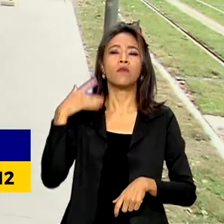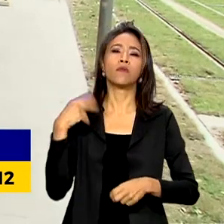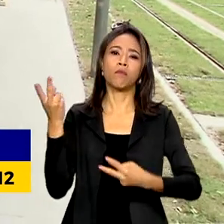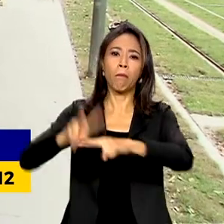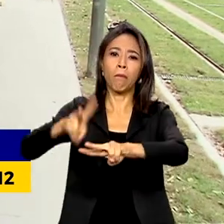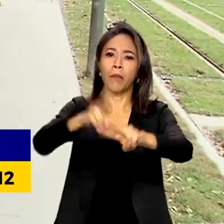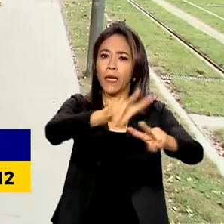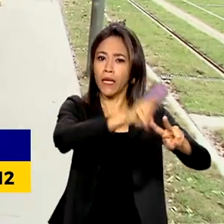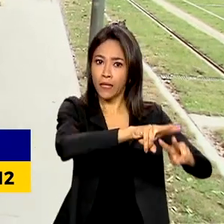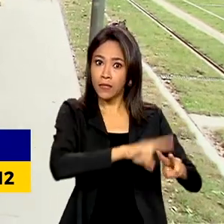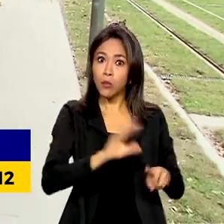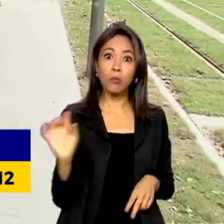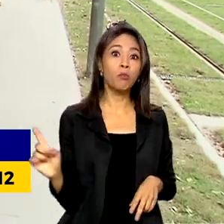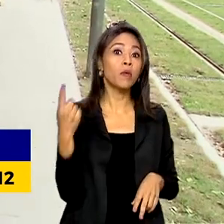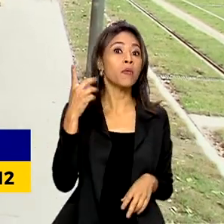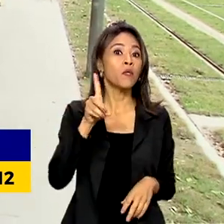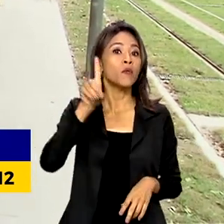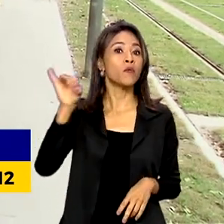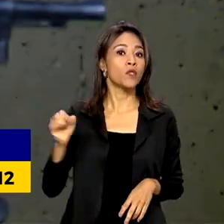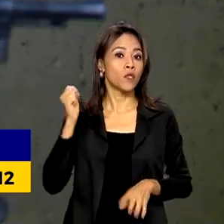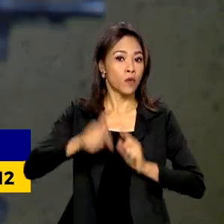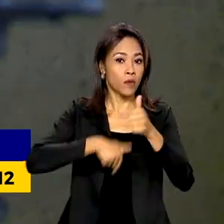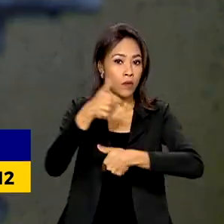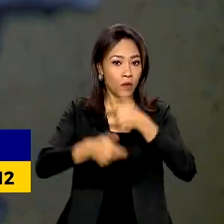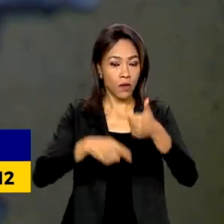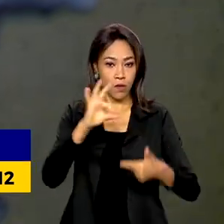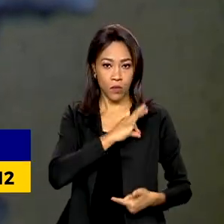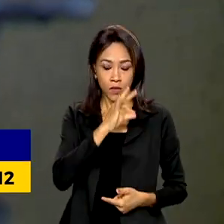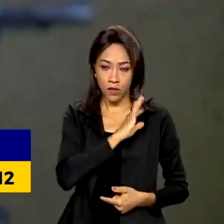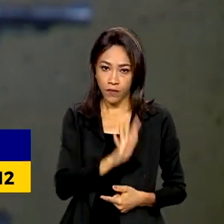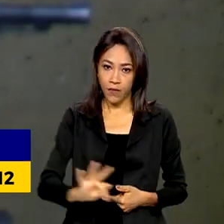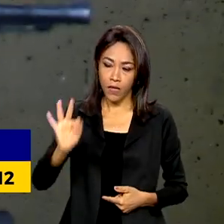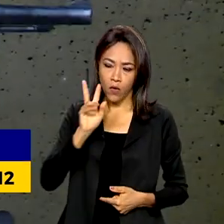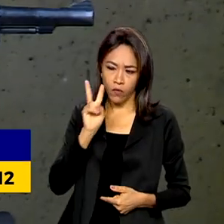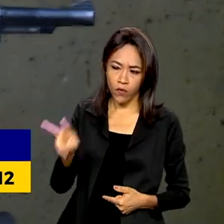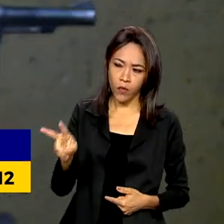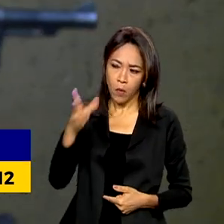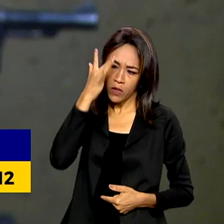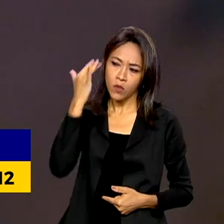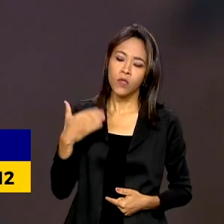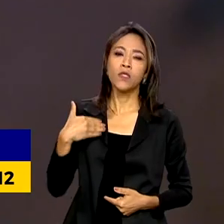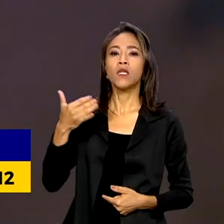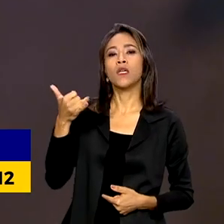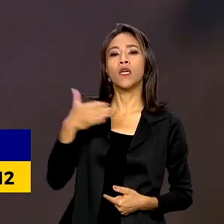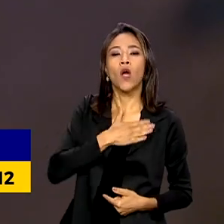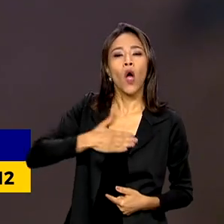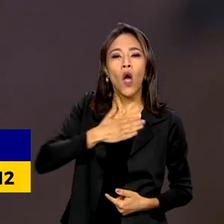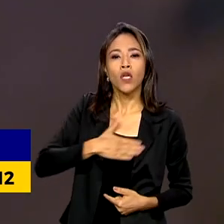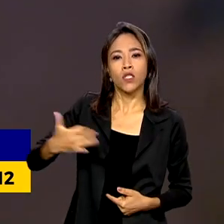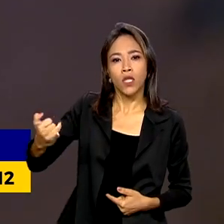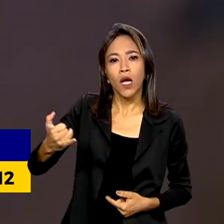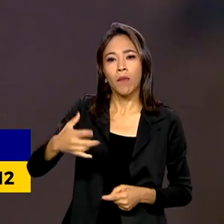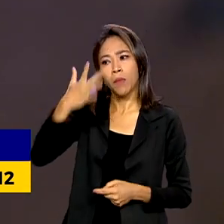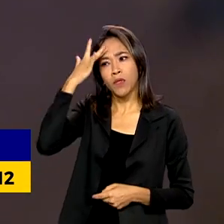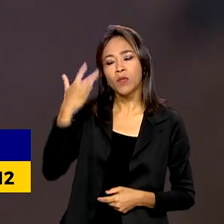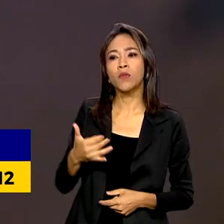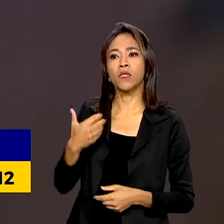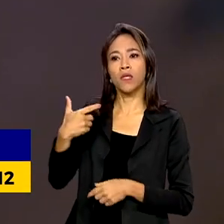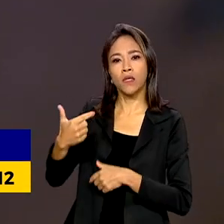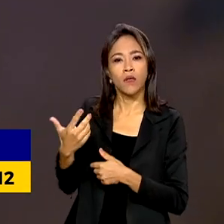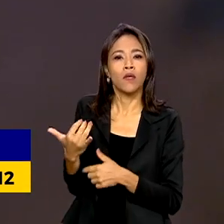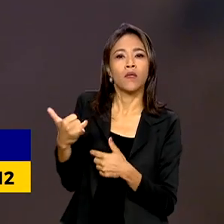dia da operação de ifter da Polícia Federal a operação mirou colecionadores de armas atiradores e Caçadores também